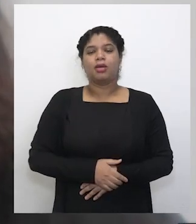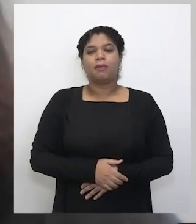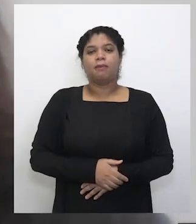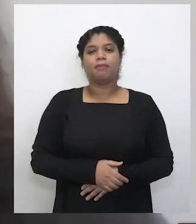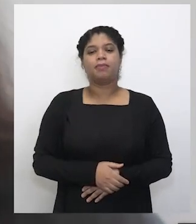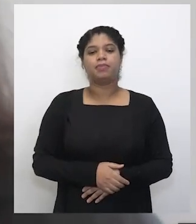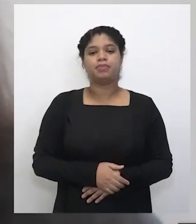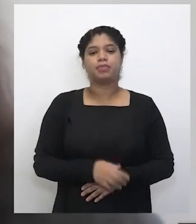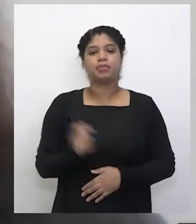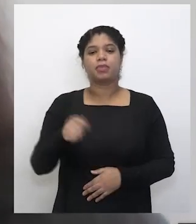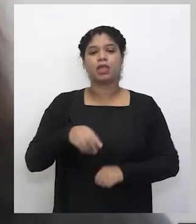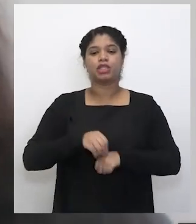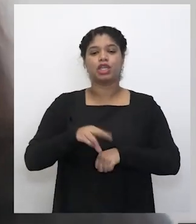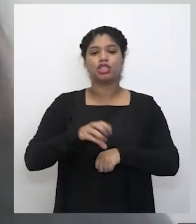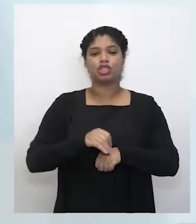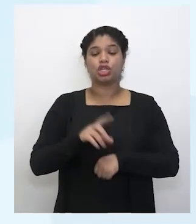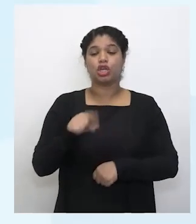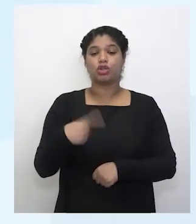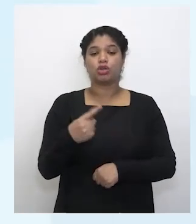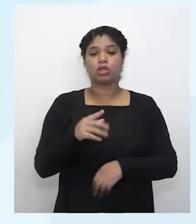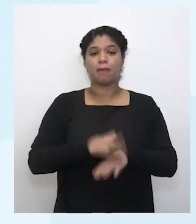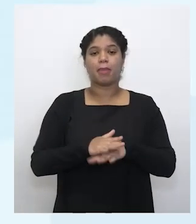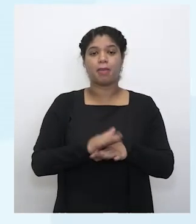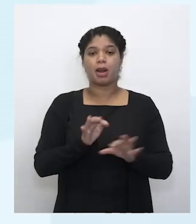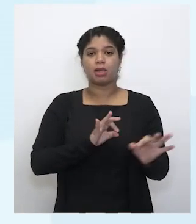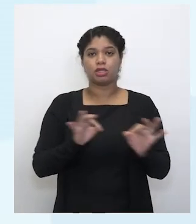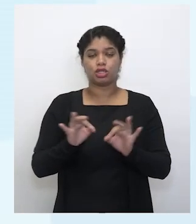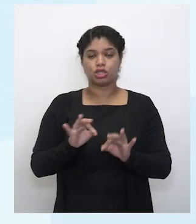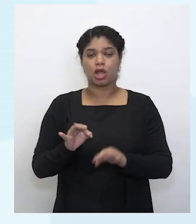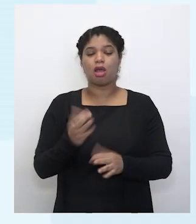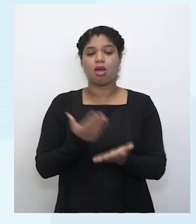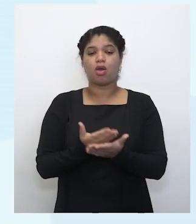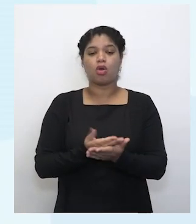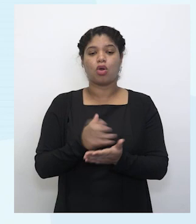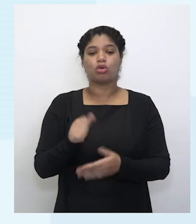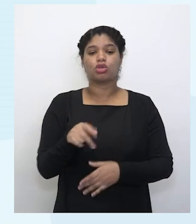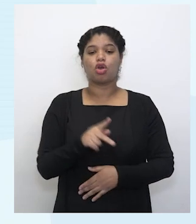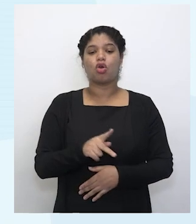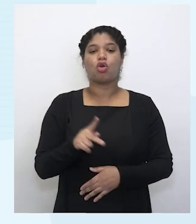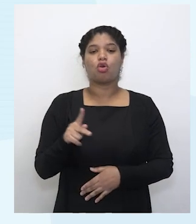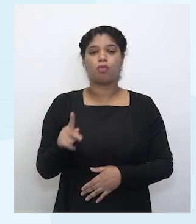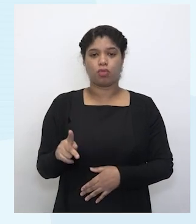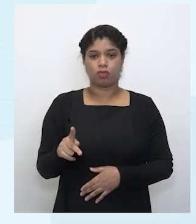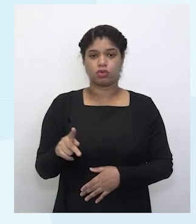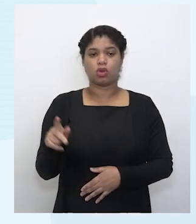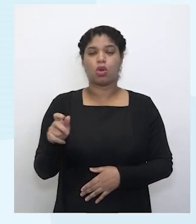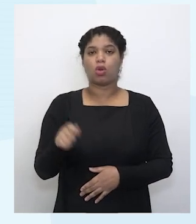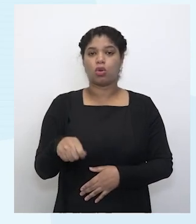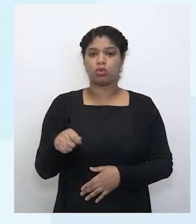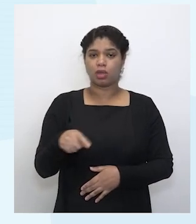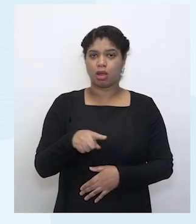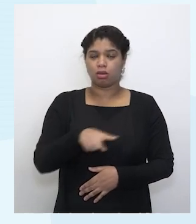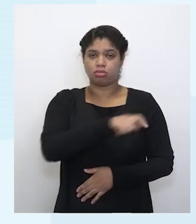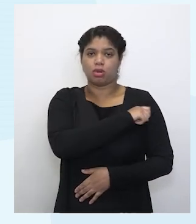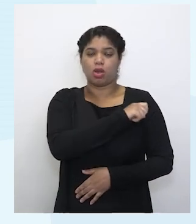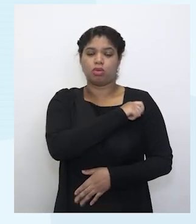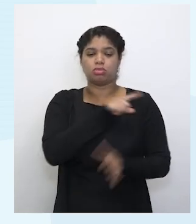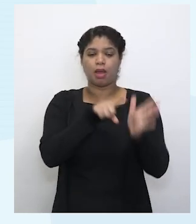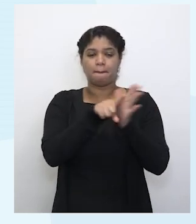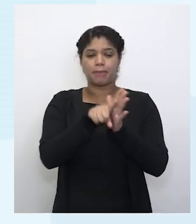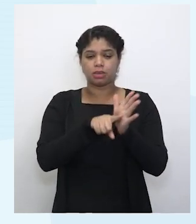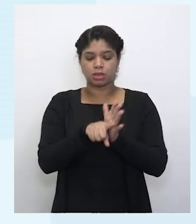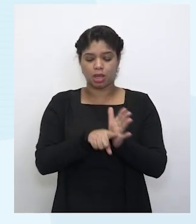podemos sugerir também que durante o planejamento dessas aulas, que o professor peça, né, que o estudante faça uma